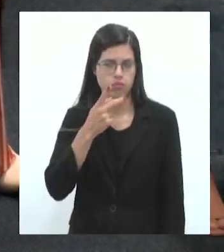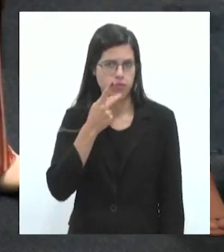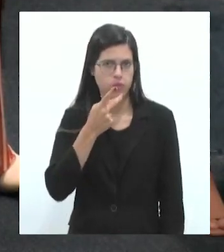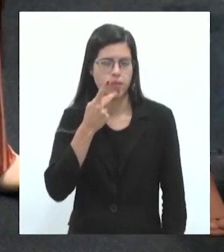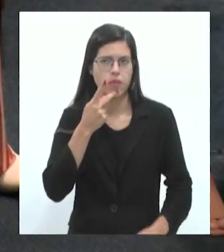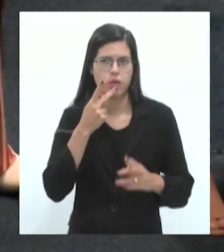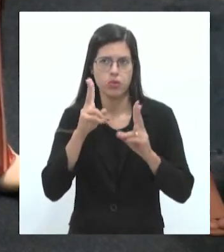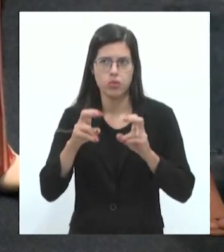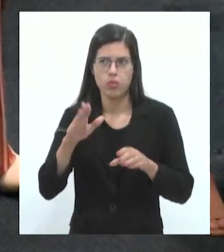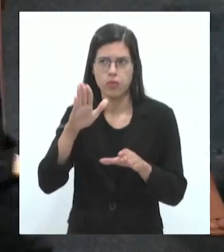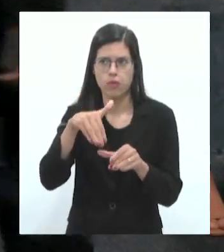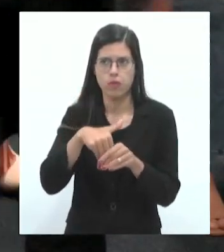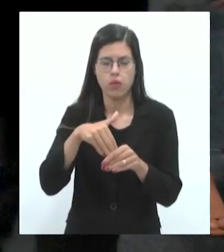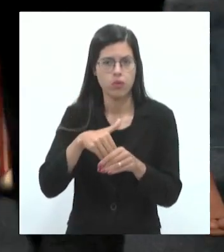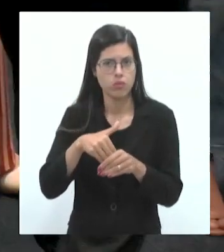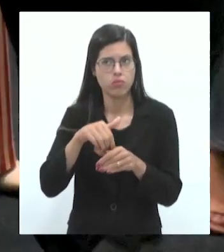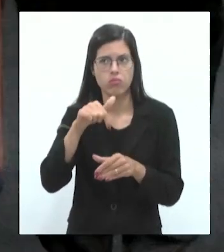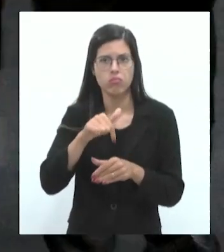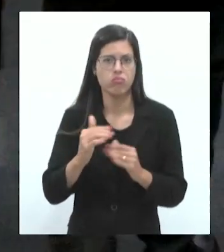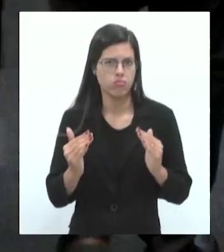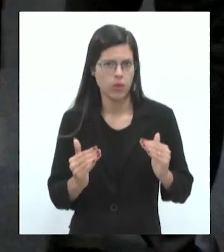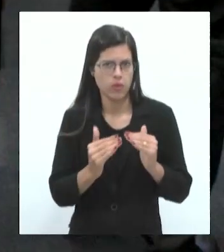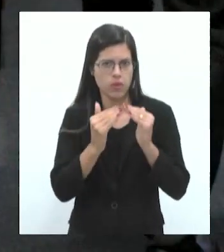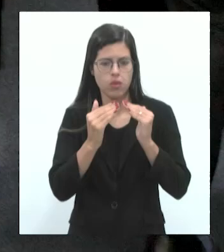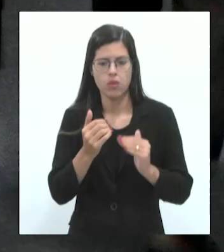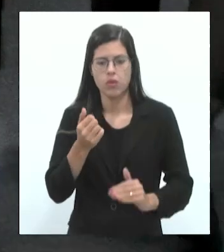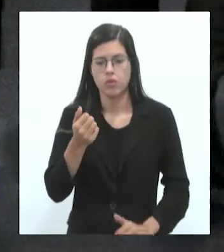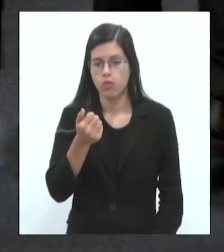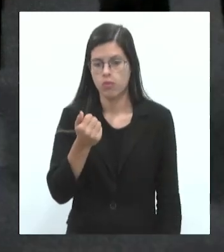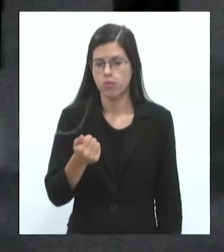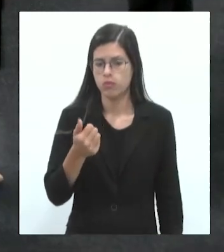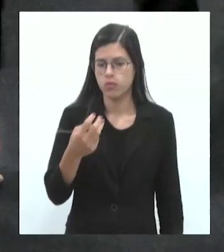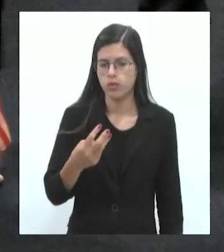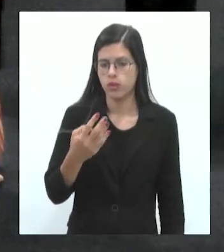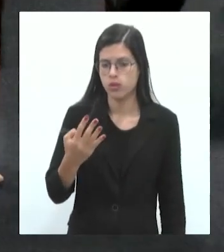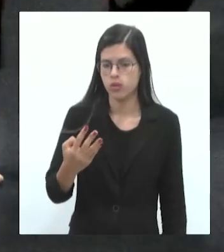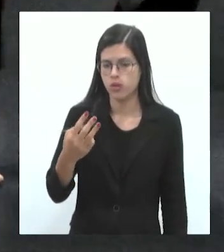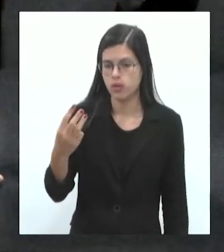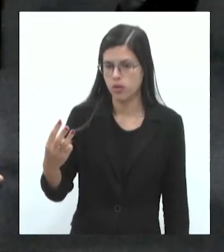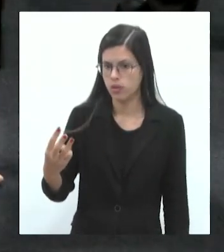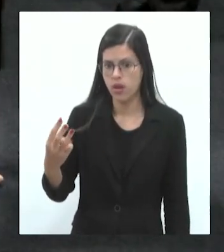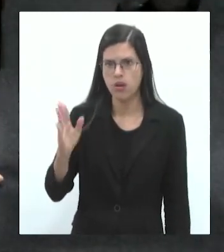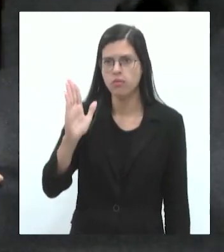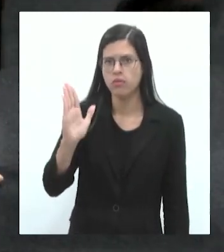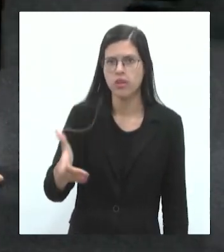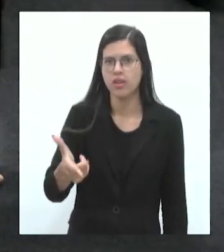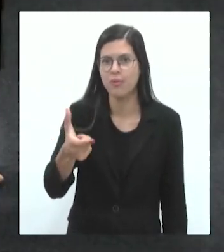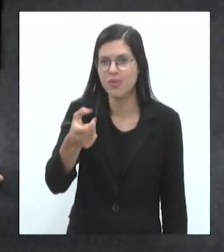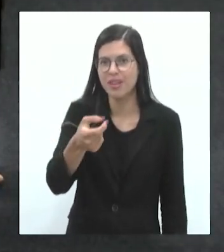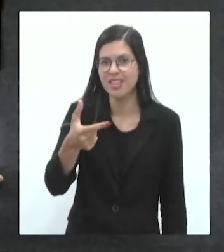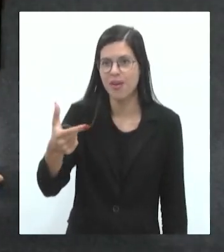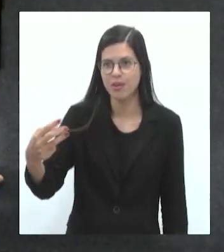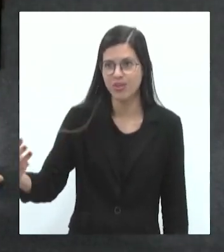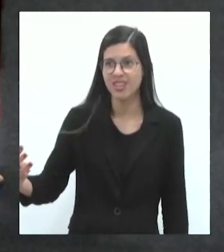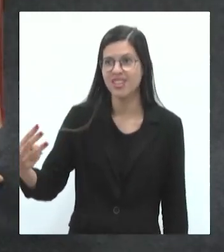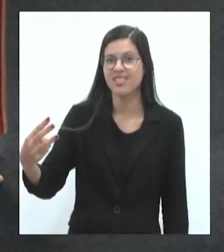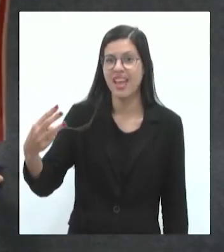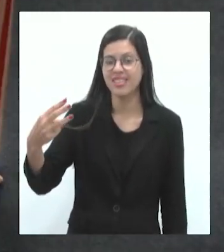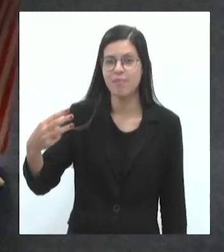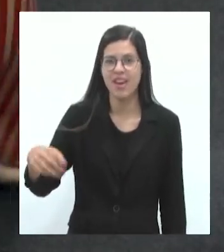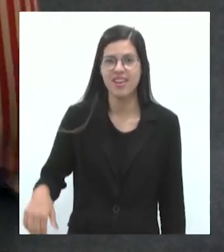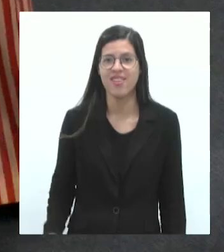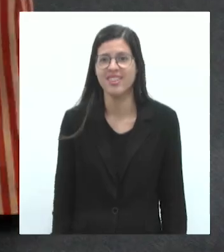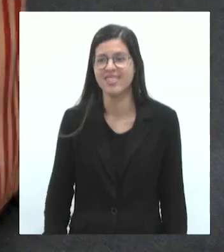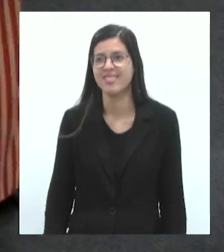voto, votei favoravelmente ao projeto 1343 da deputada Érica Takimoto, né? Ela declara